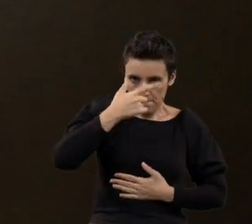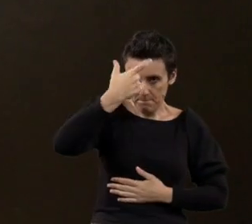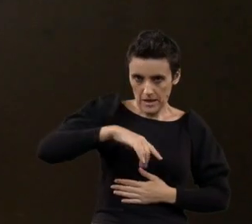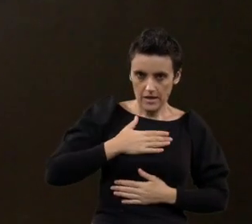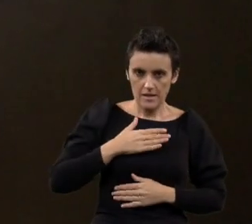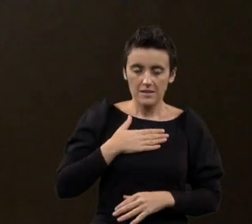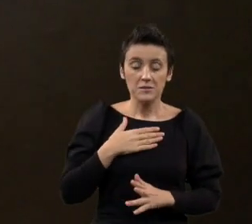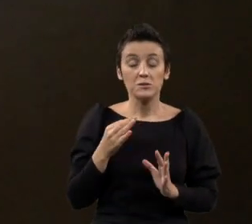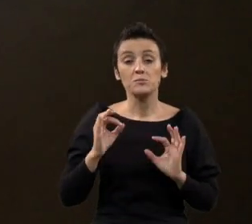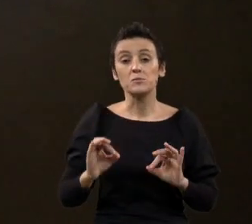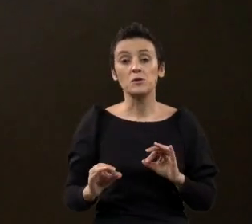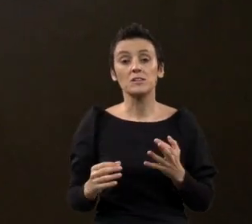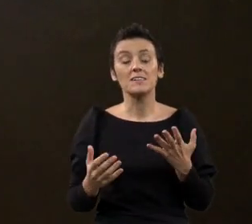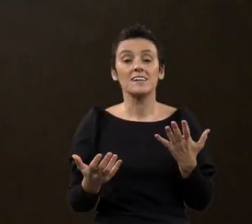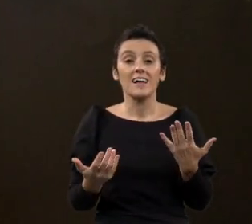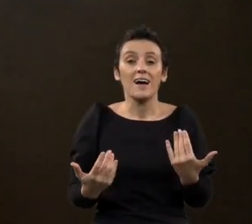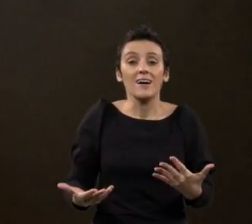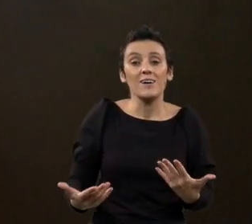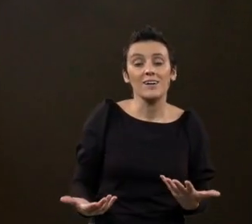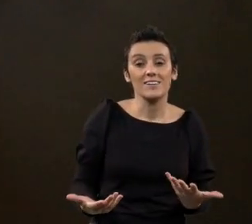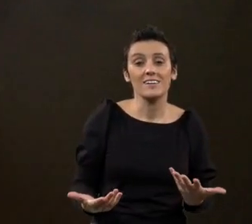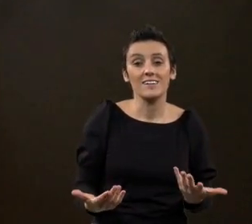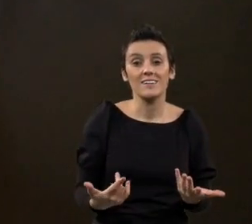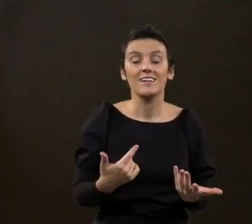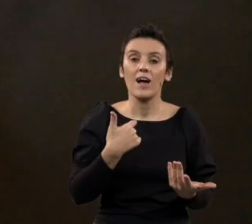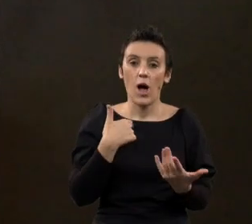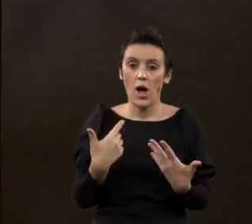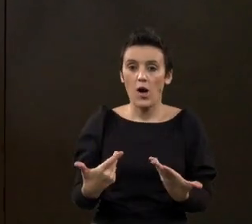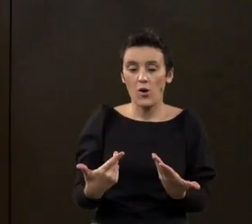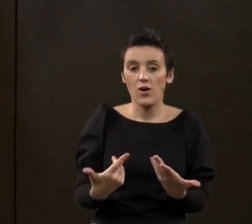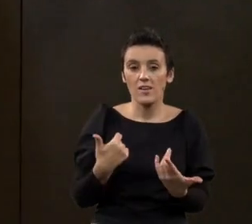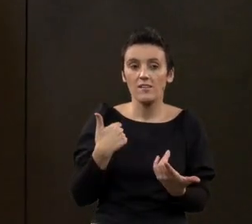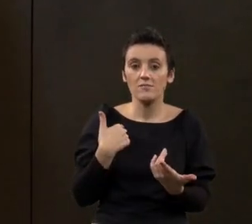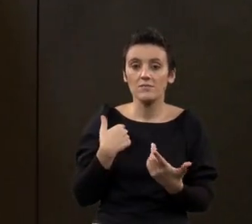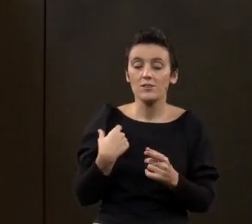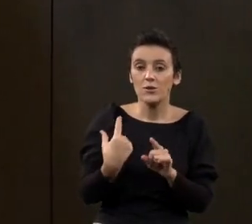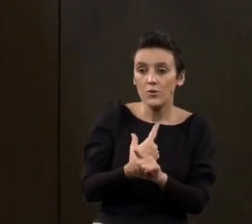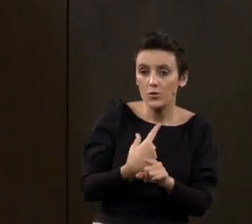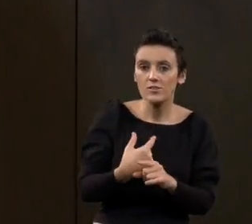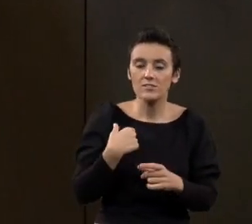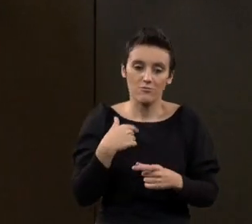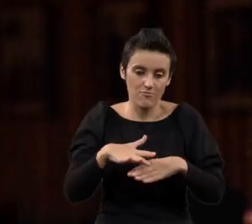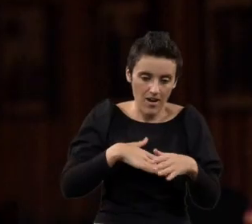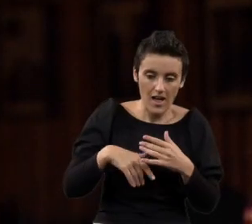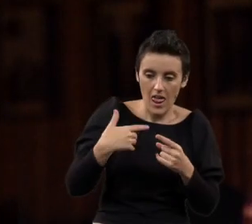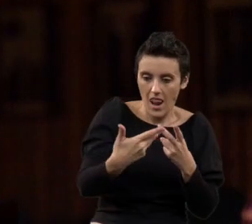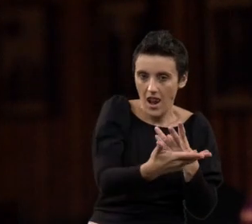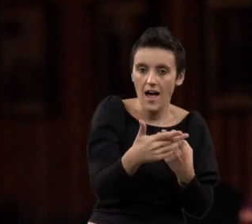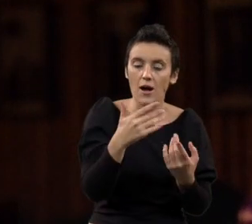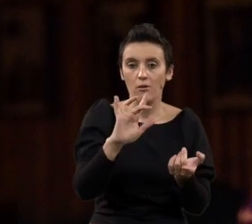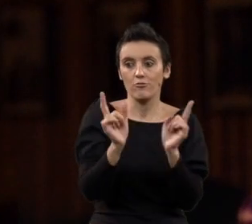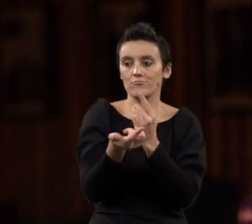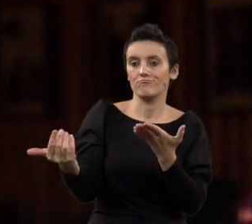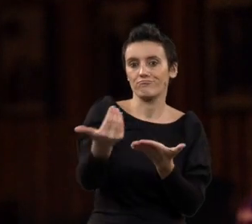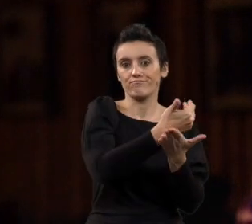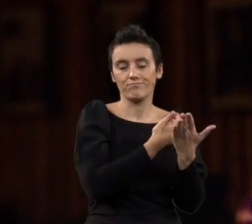e agora eu colho os frutos daquilo que estou a plantar, não é? Mas eu acho que